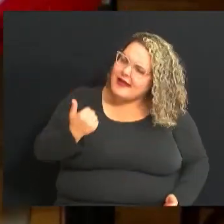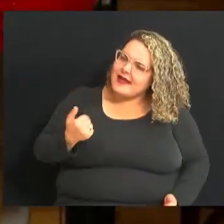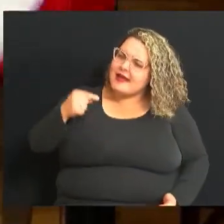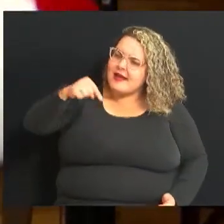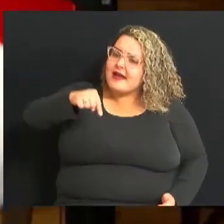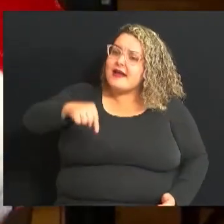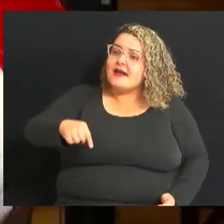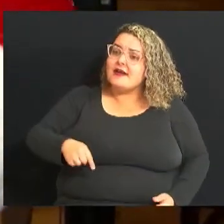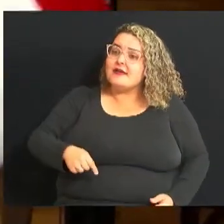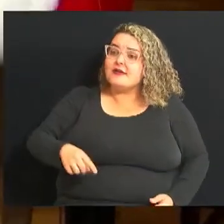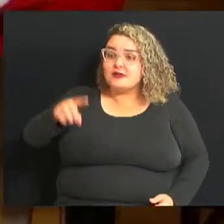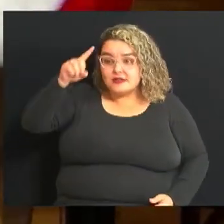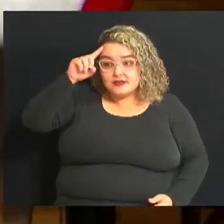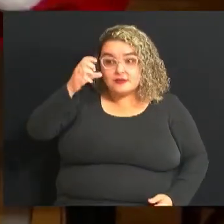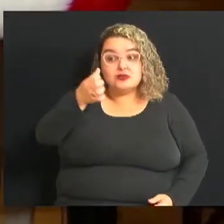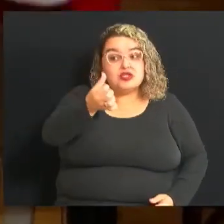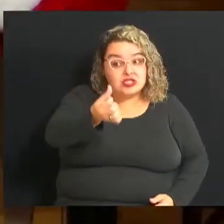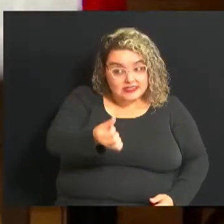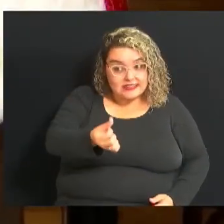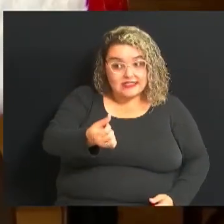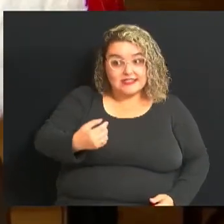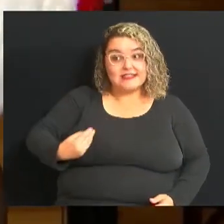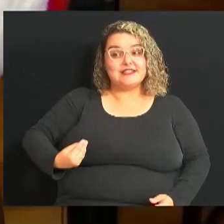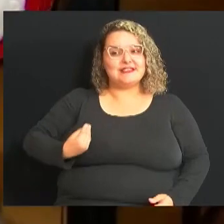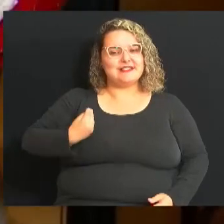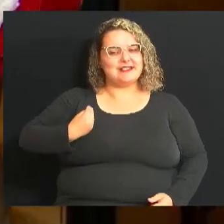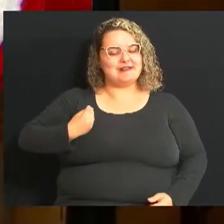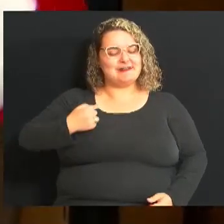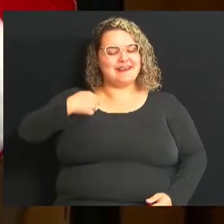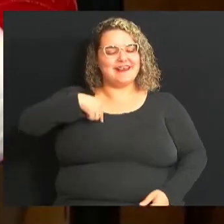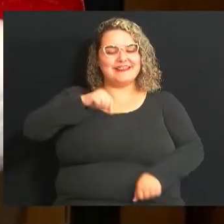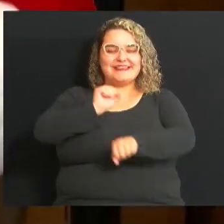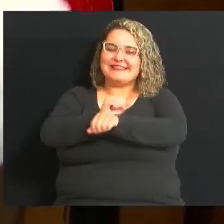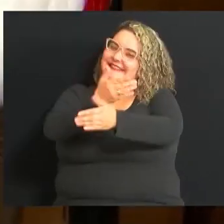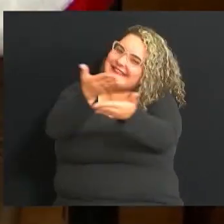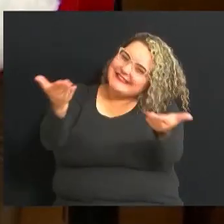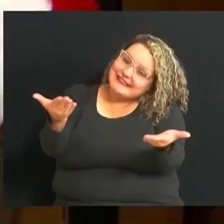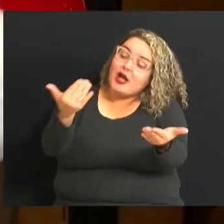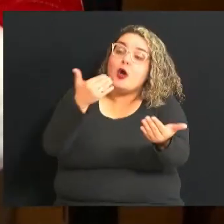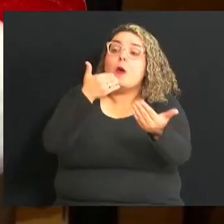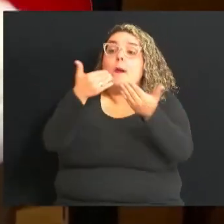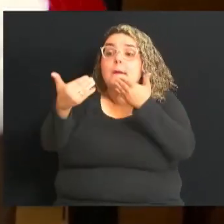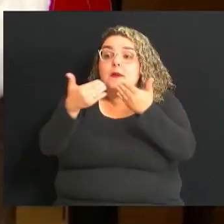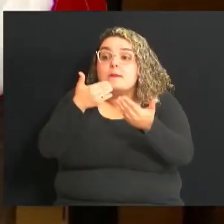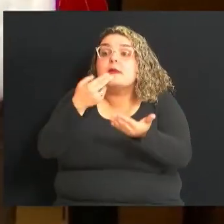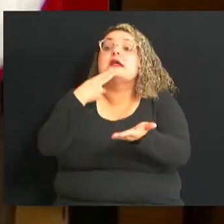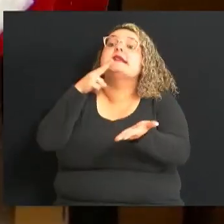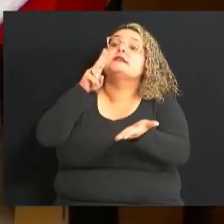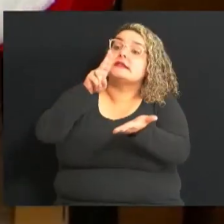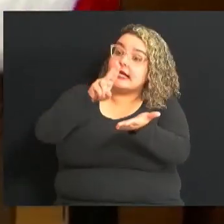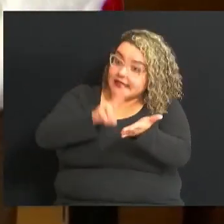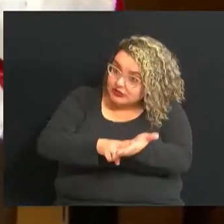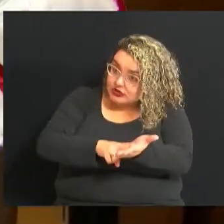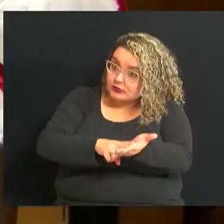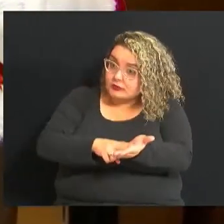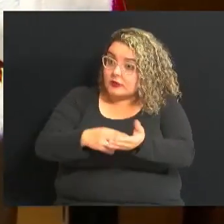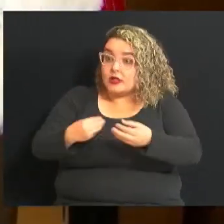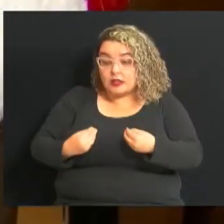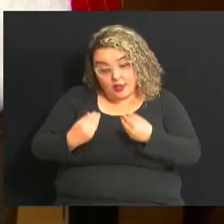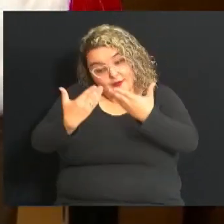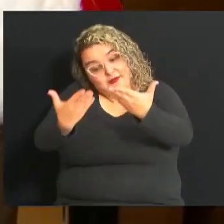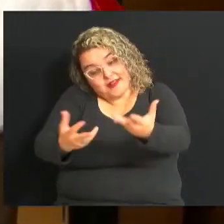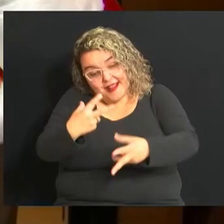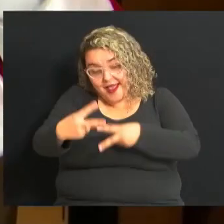a partir do dia 6. Eu estou aguardando vocês com os seus pedidos, as cartinhas, para que eu possa entregar os